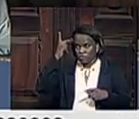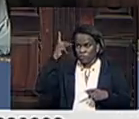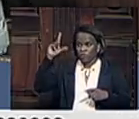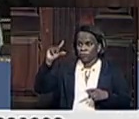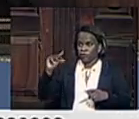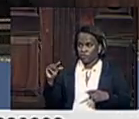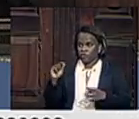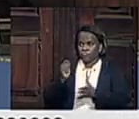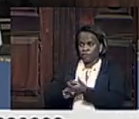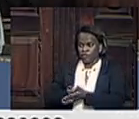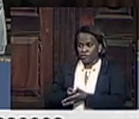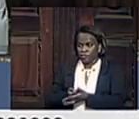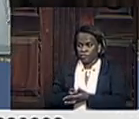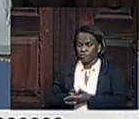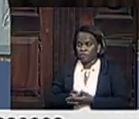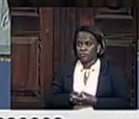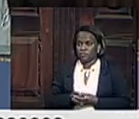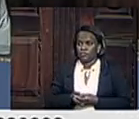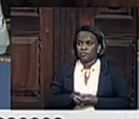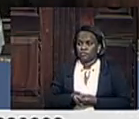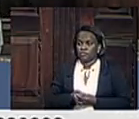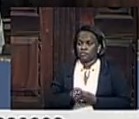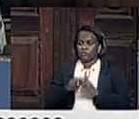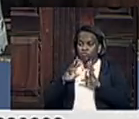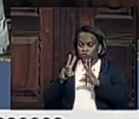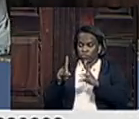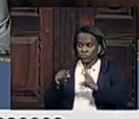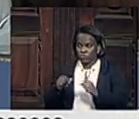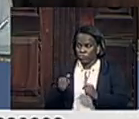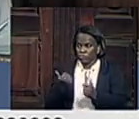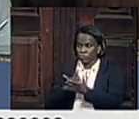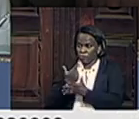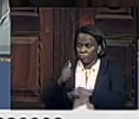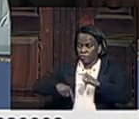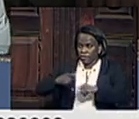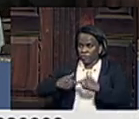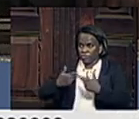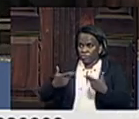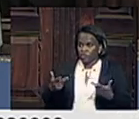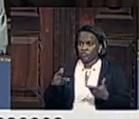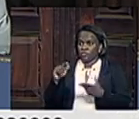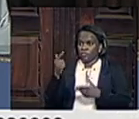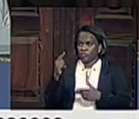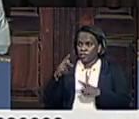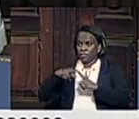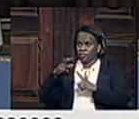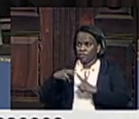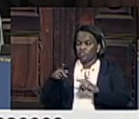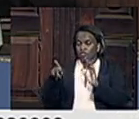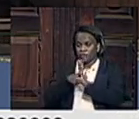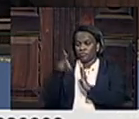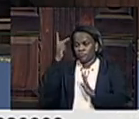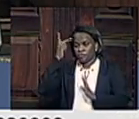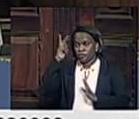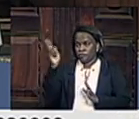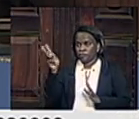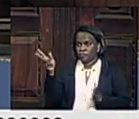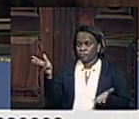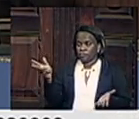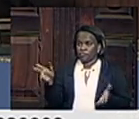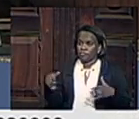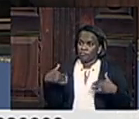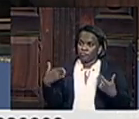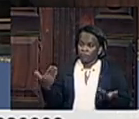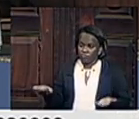menor e todos os insumos, praticamente, dos refrigerantes vêm de São Paulo.